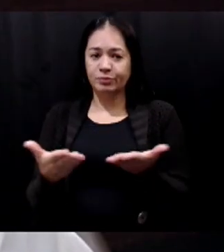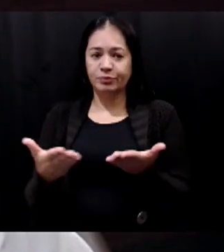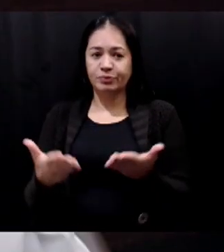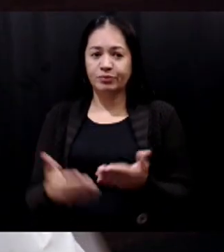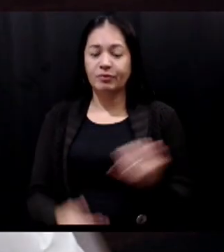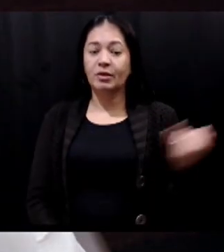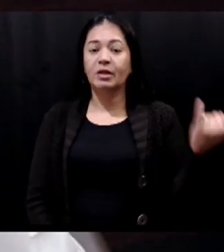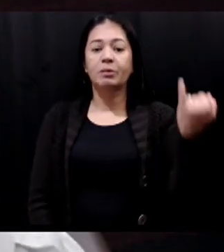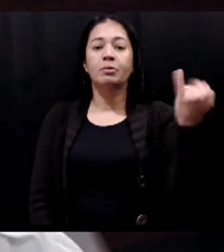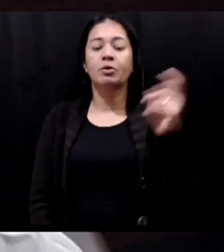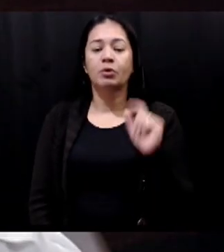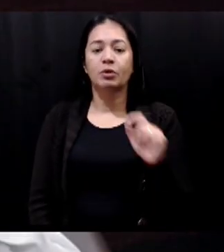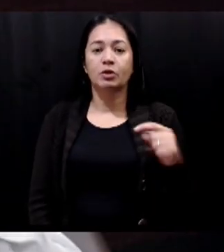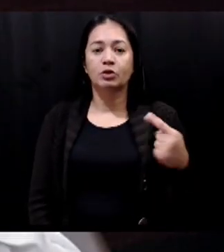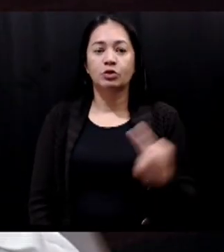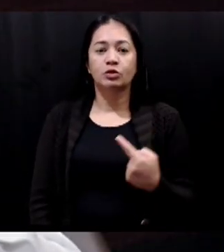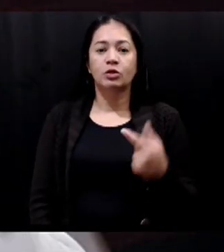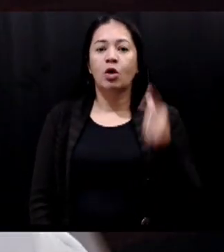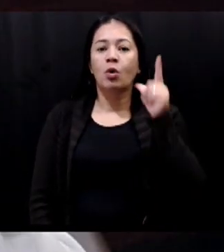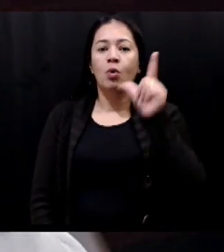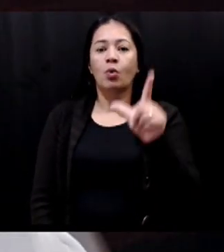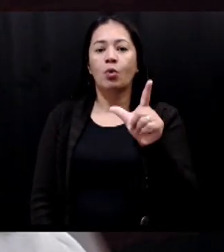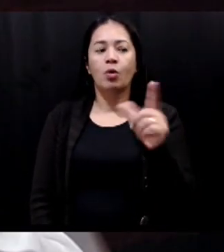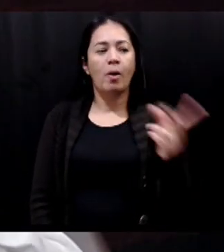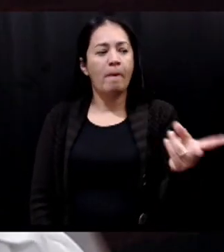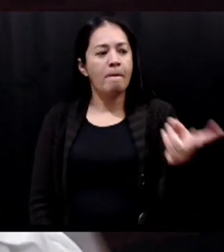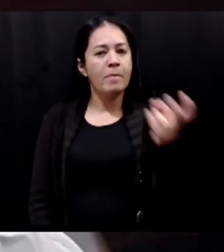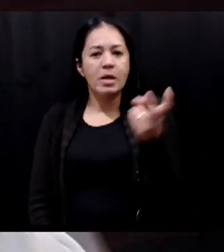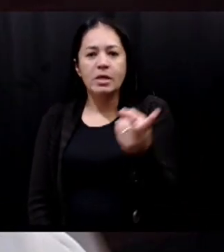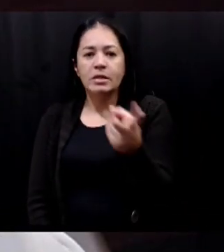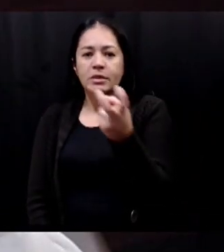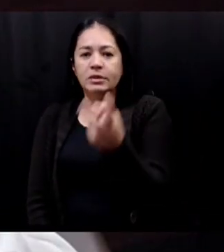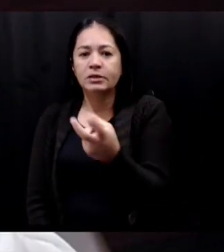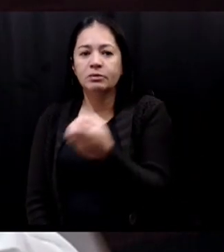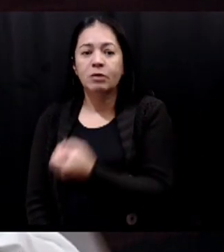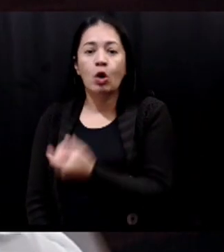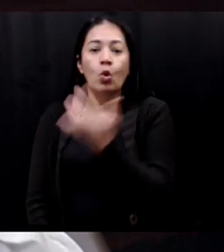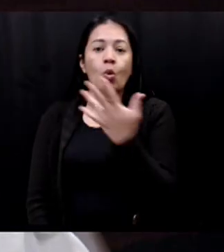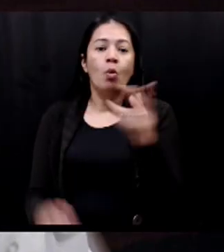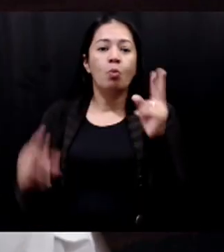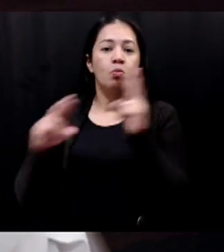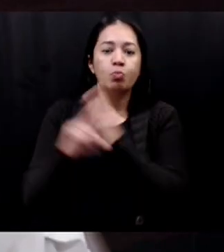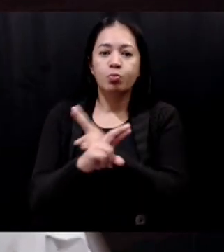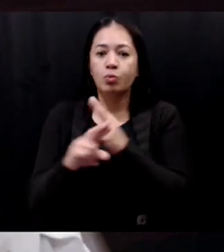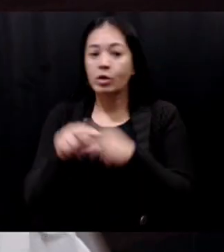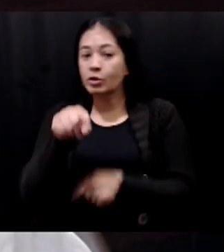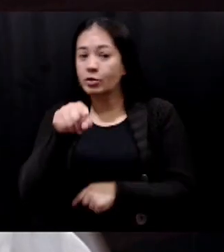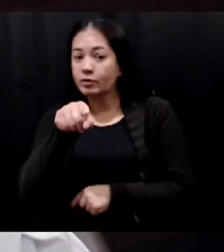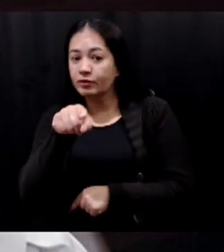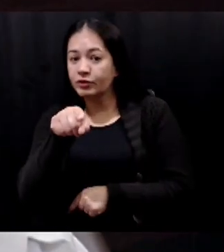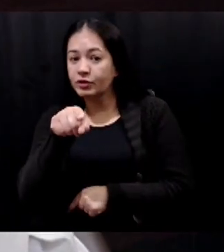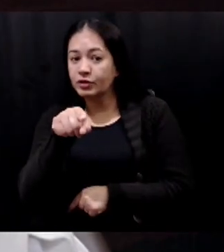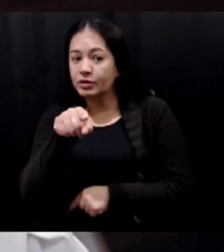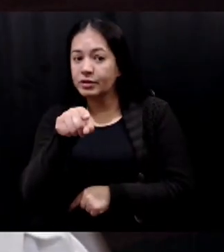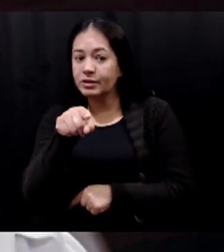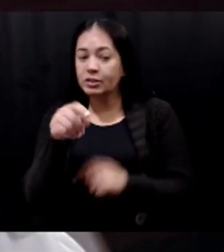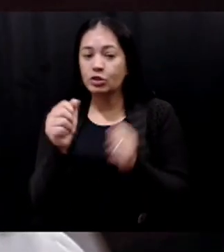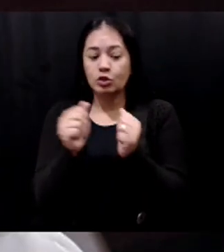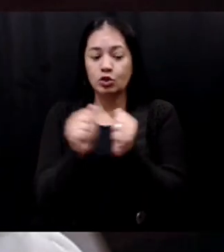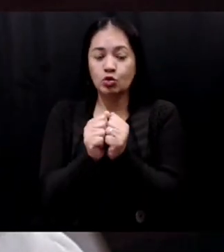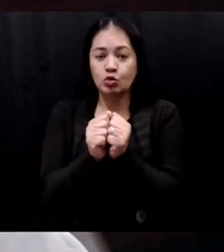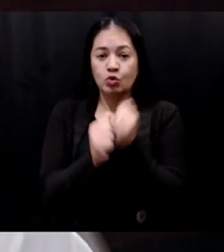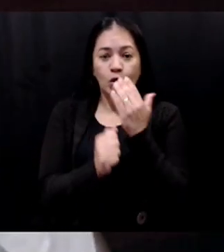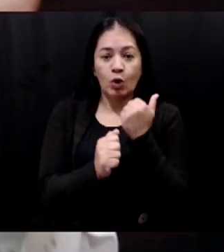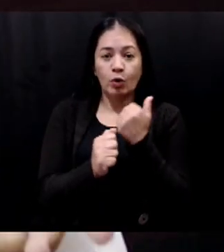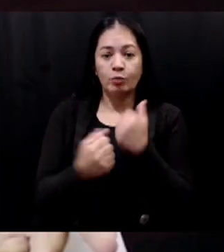que a gente consiga identificar qual é a relação que você estabeleceu com o alimento ao longo da sua vida. E